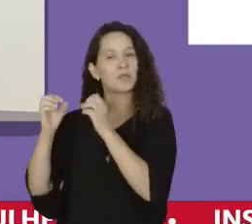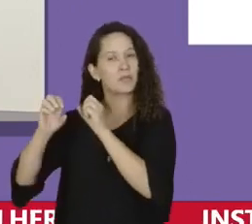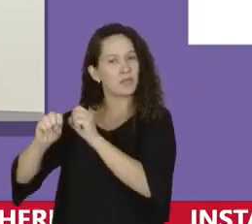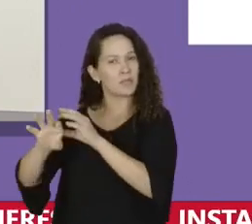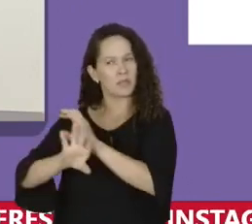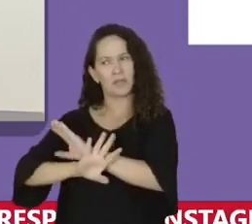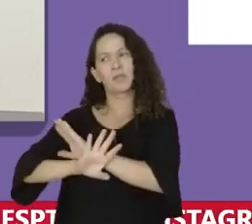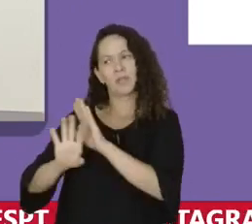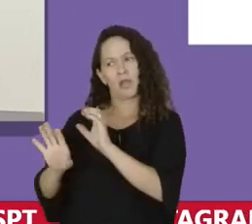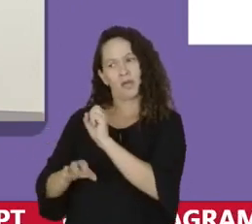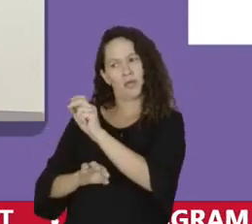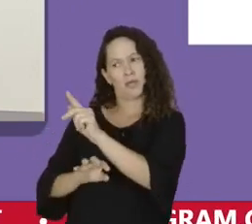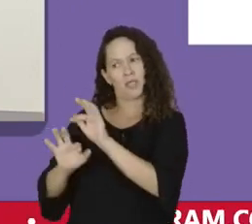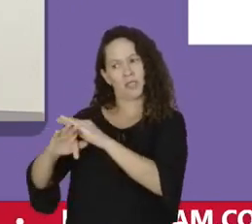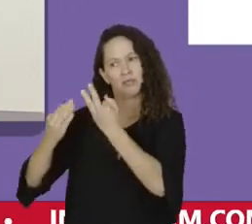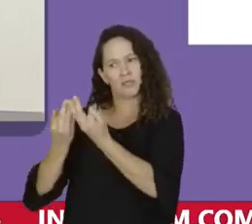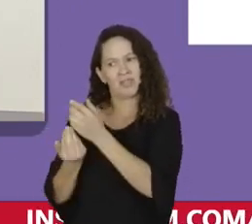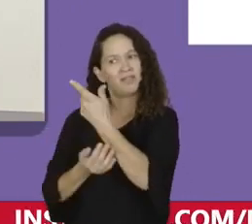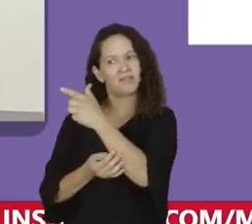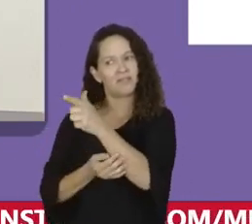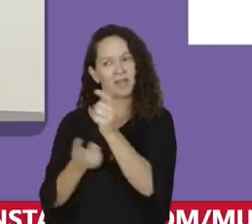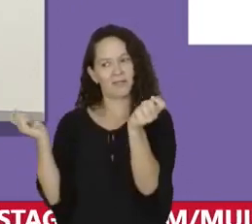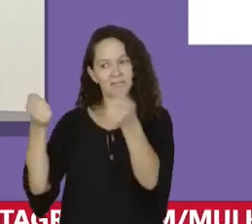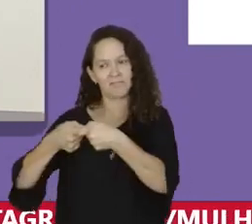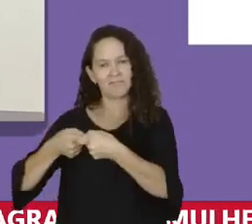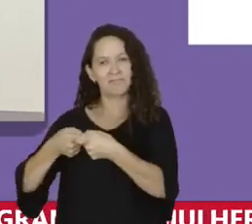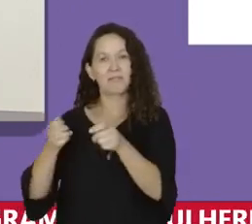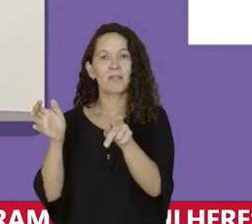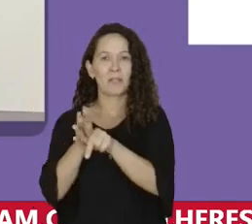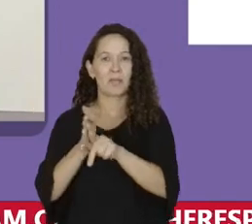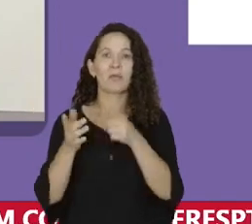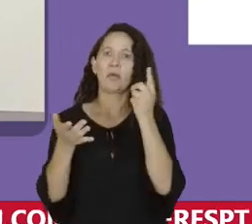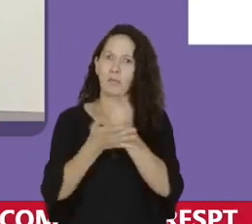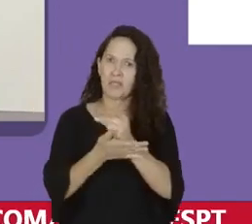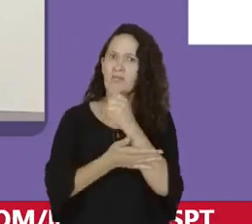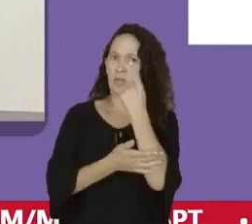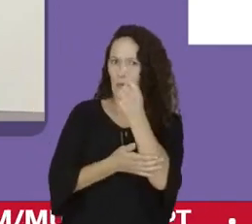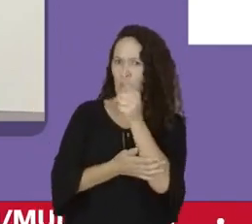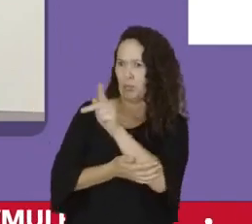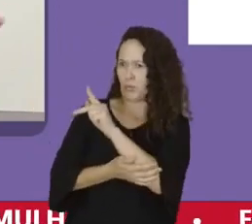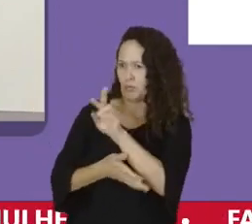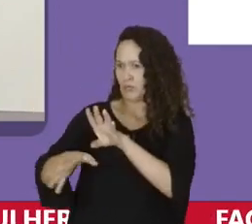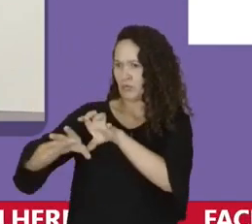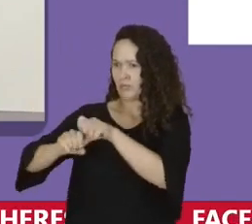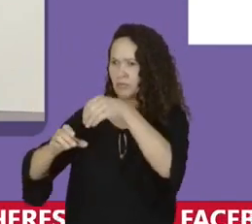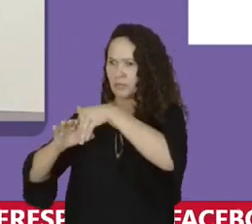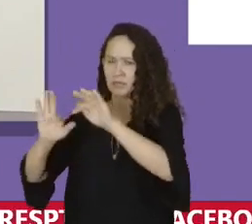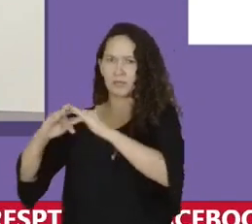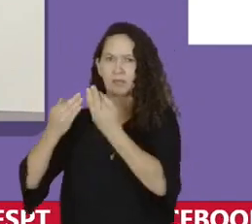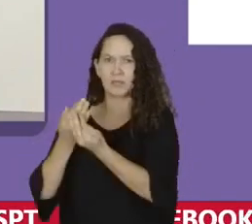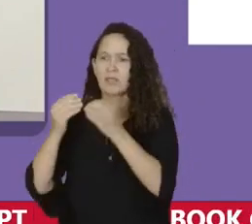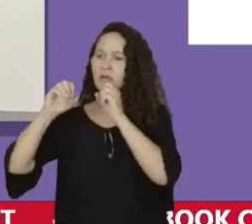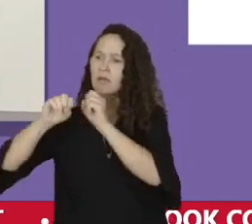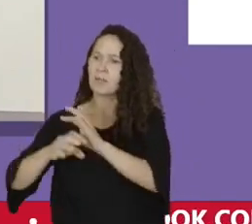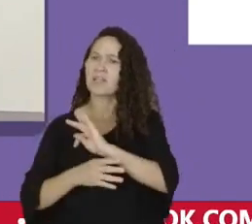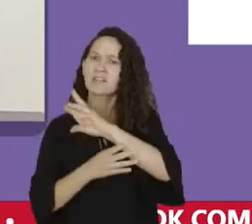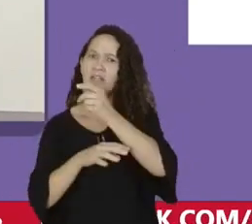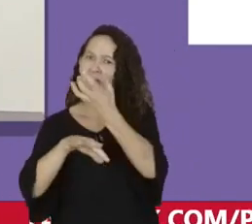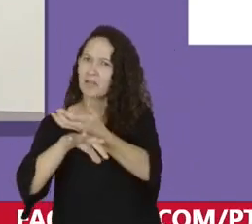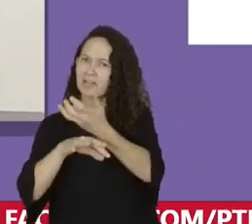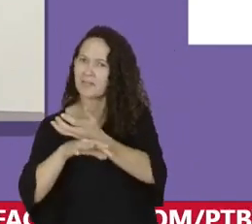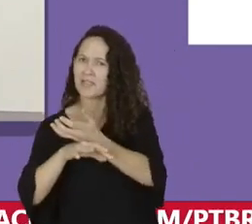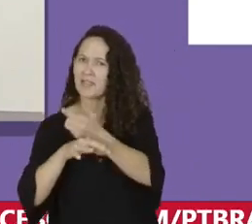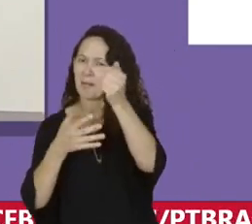educam. Obviamente, as famílias não têm capacidade, mesmo que tenham um professor, para tratar de todas as áreas e para tratar de todos